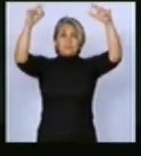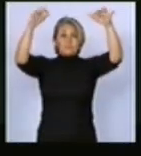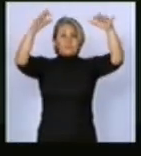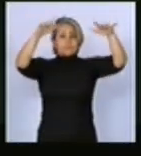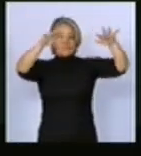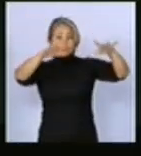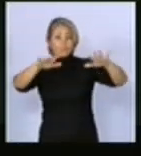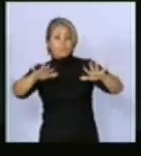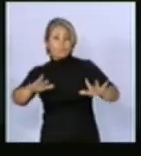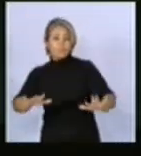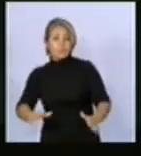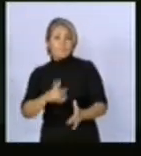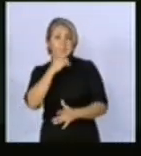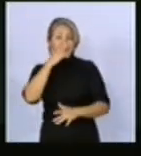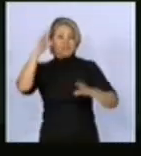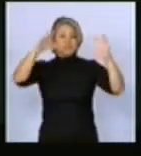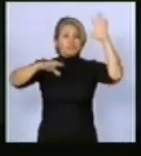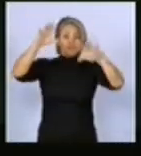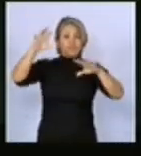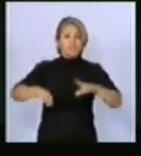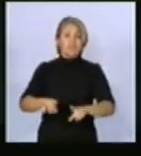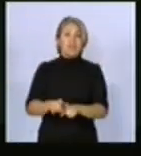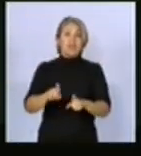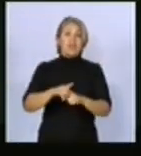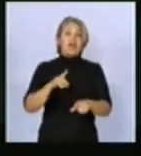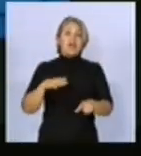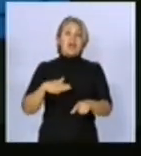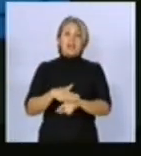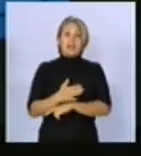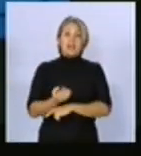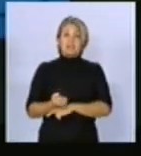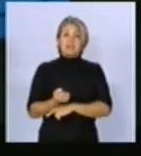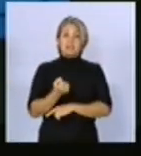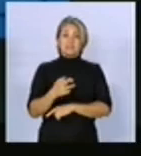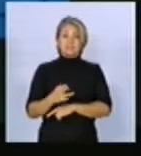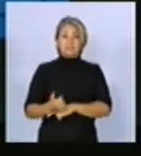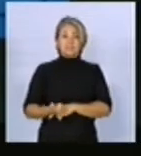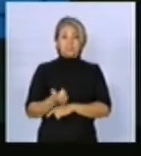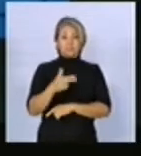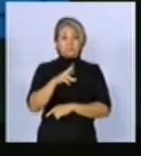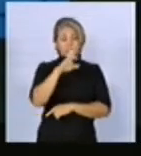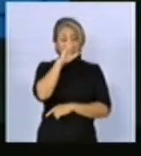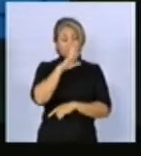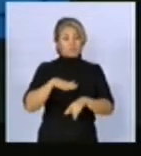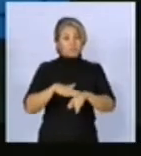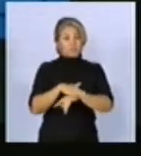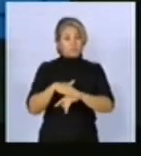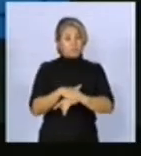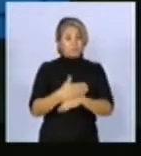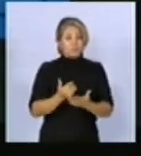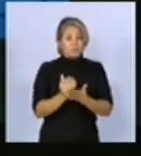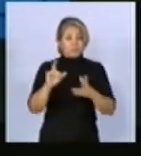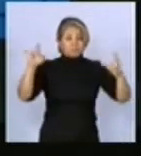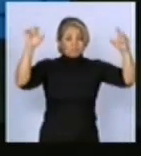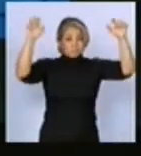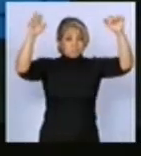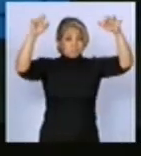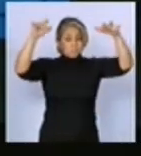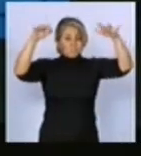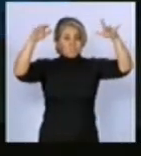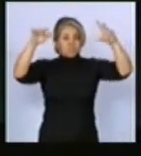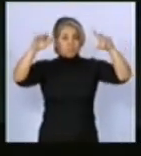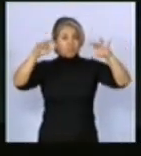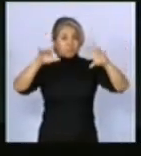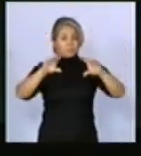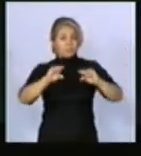se fosse chuva à meia-noite o ativar entender você está aí na de quatro o índice depois da grossa marca 93 microgramas por